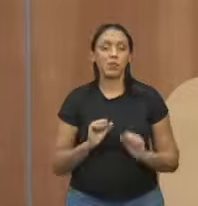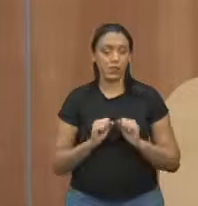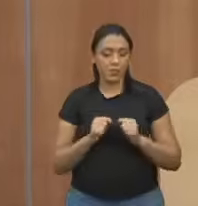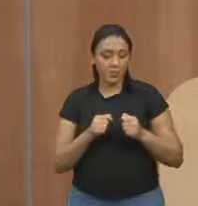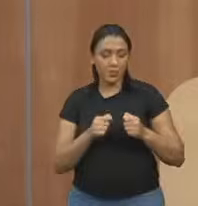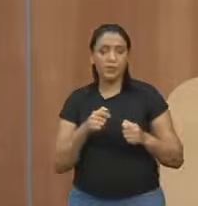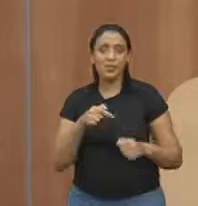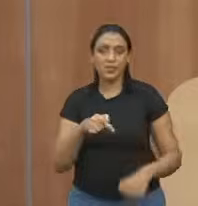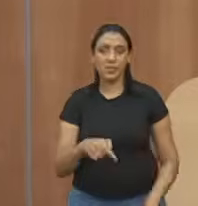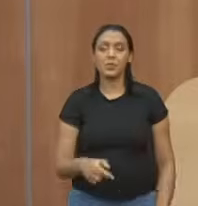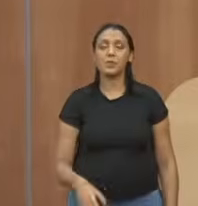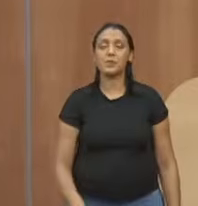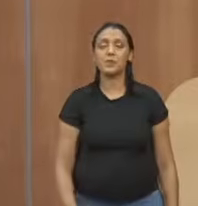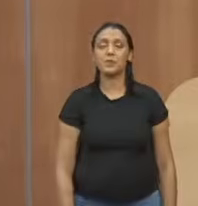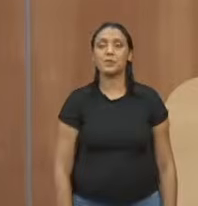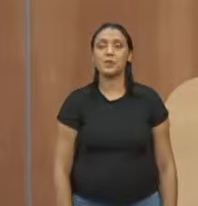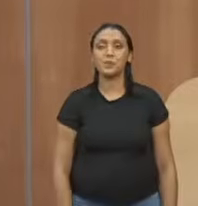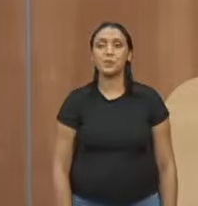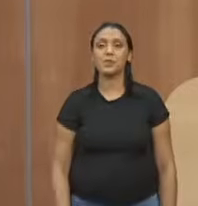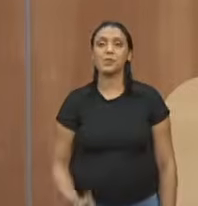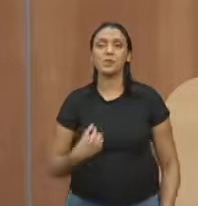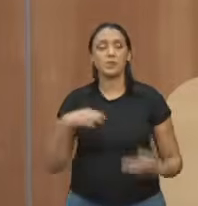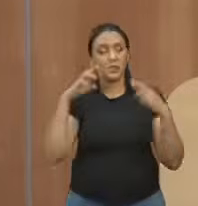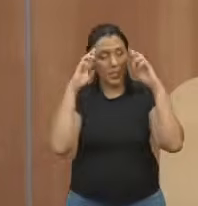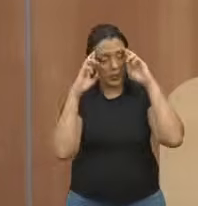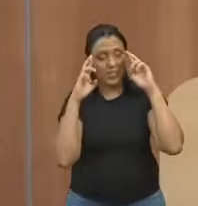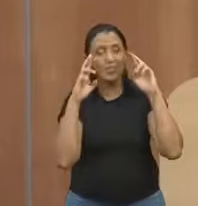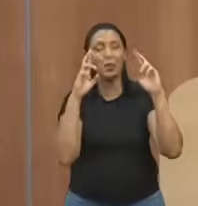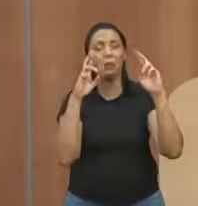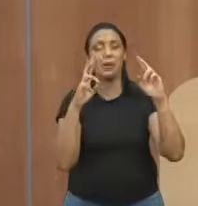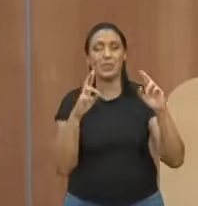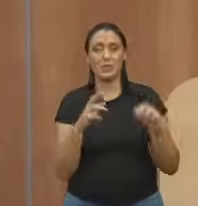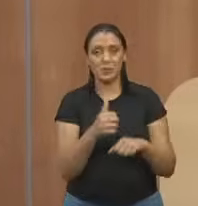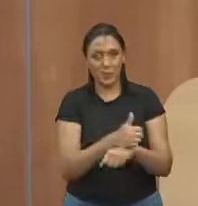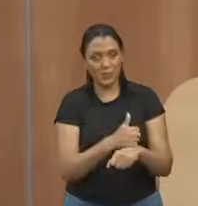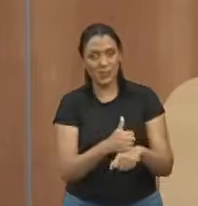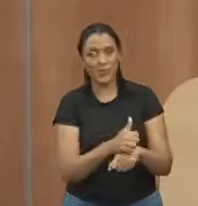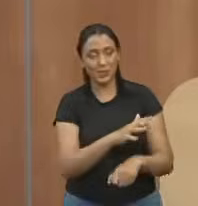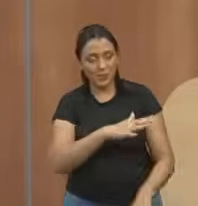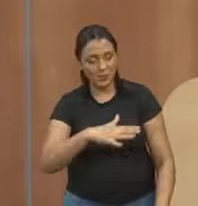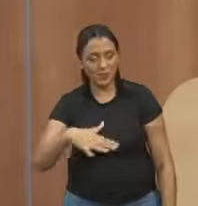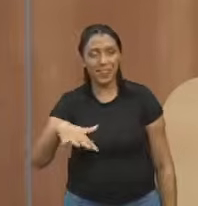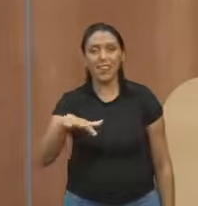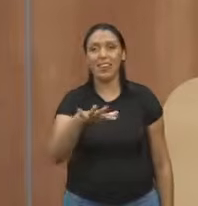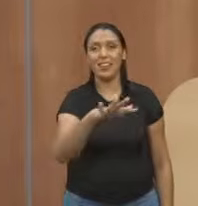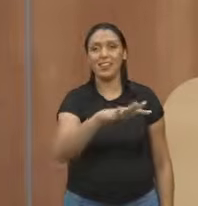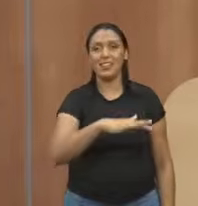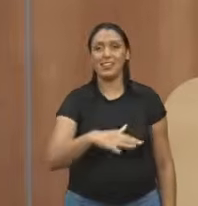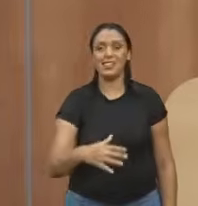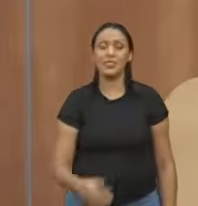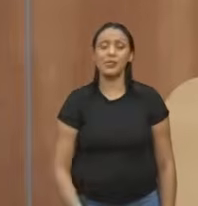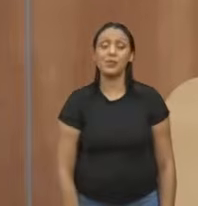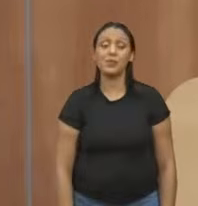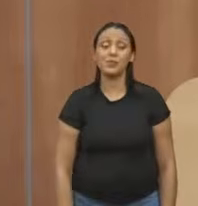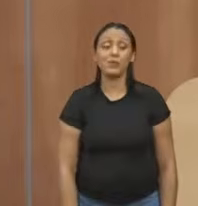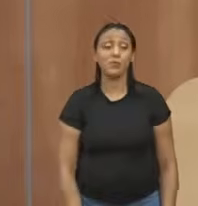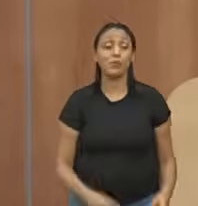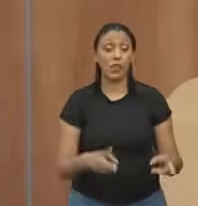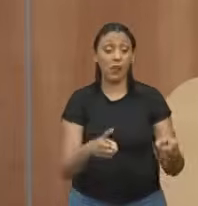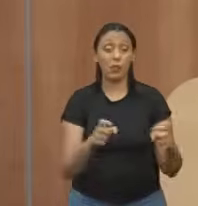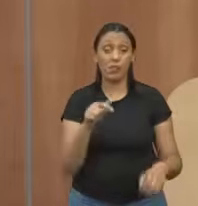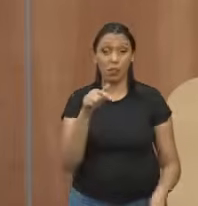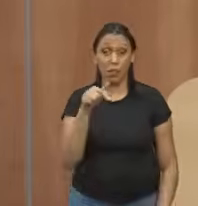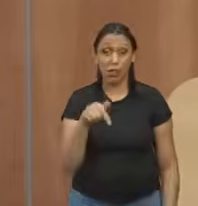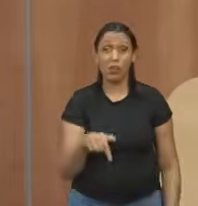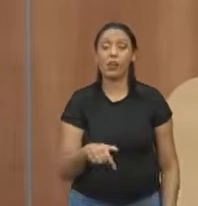cidade. Então, a gente respeita muito essa categoria e eu vejo aqui na nossa cidade que vários projetos que a gente faz a